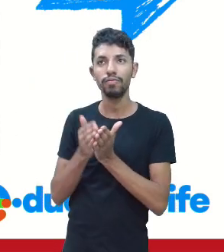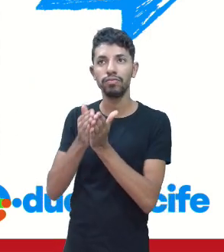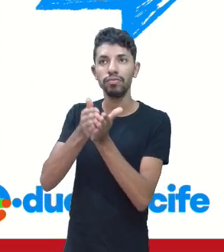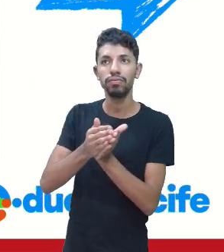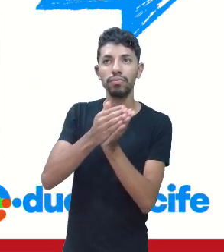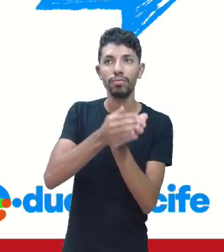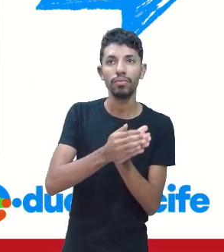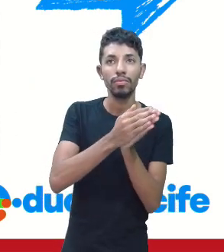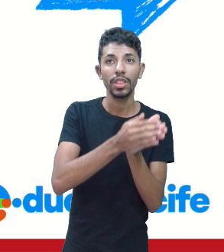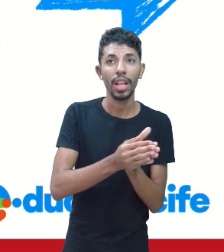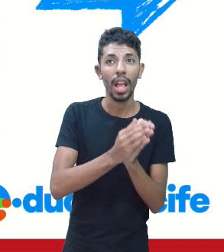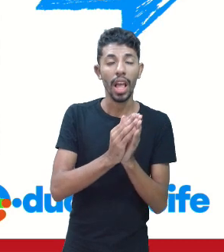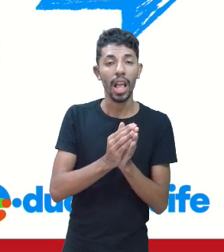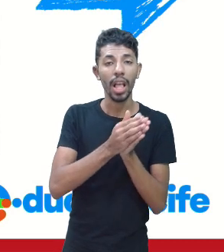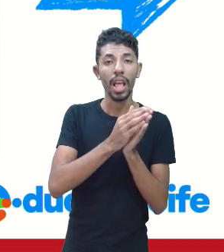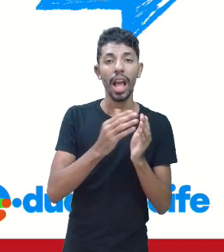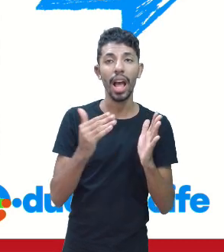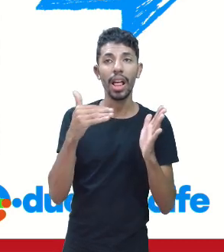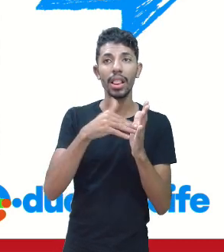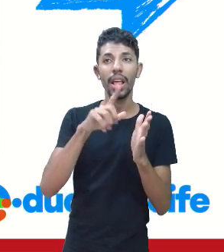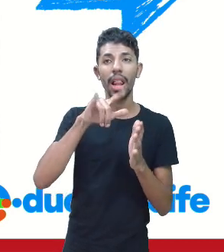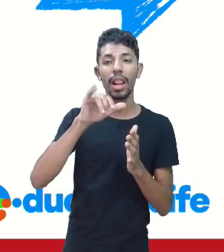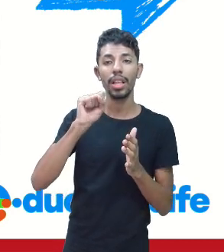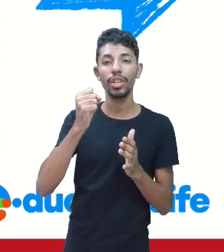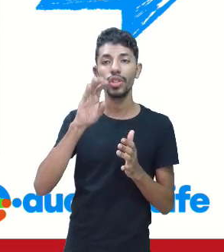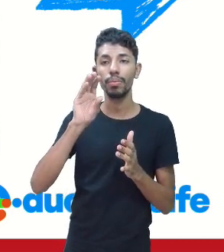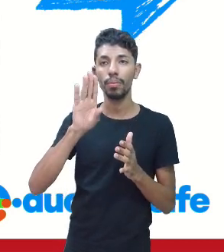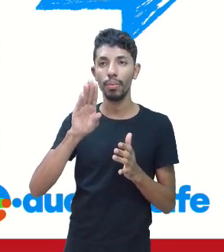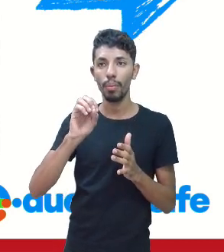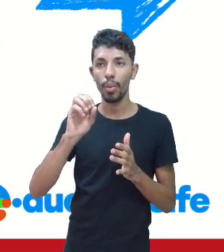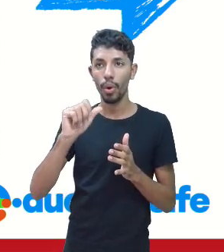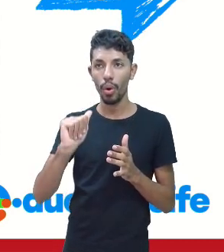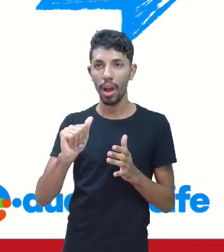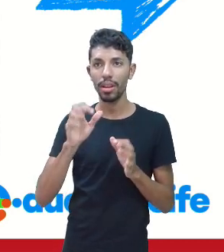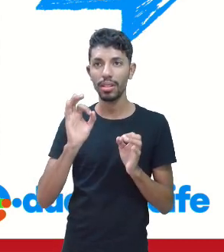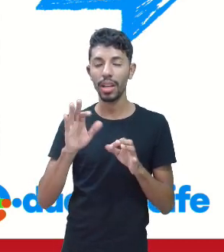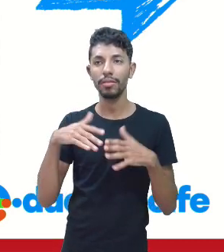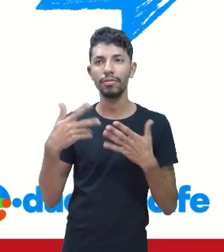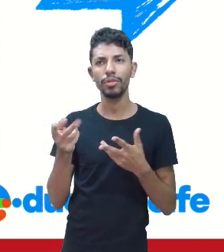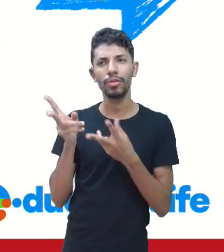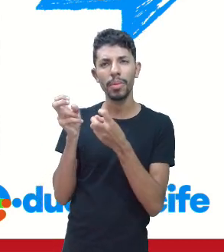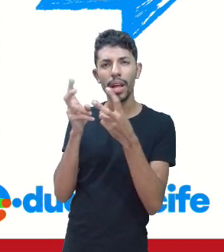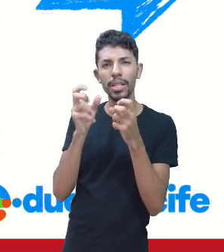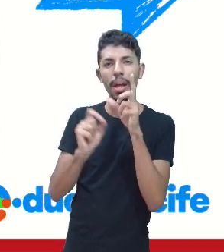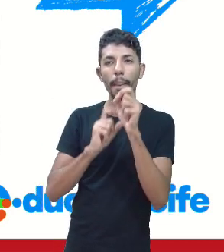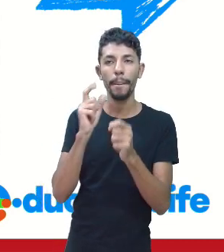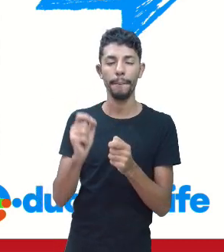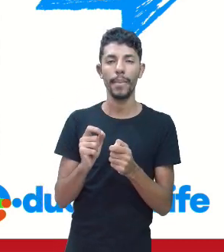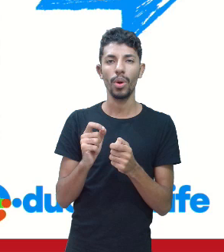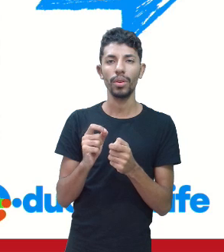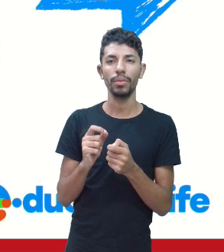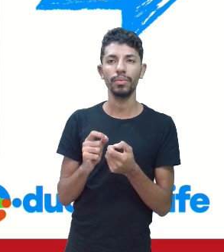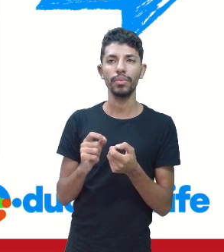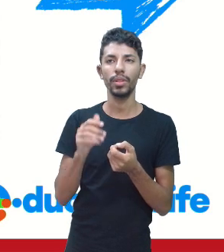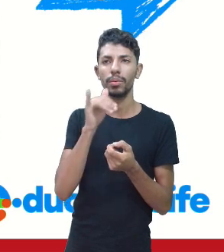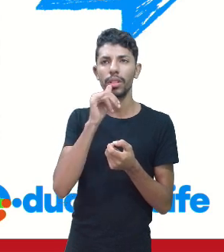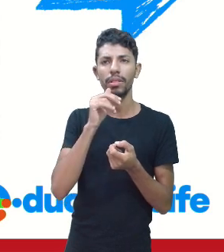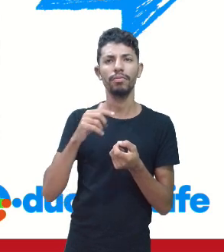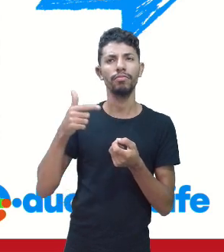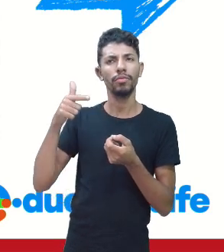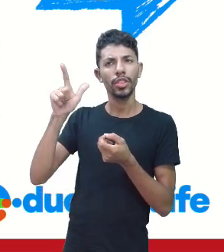gente vê aqui num porto, né, a comitiva da rainha, né, acompanhada de outros